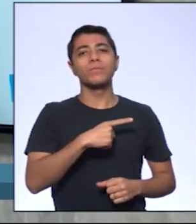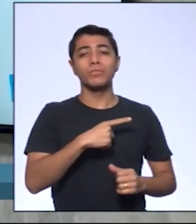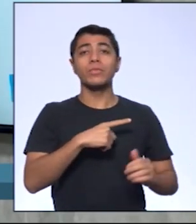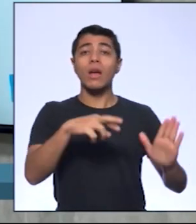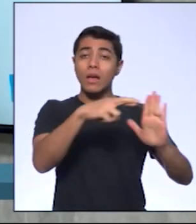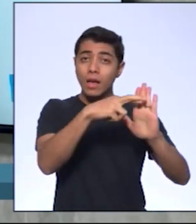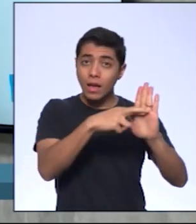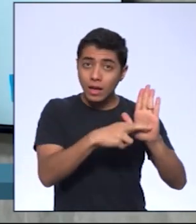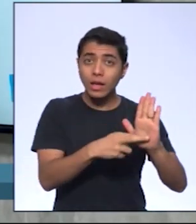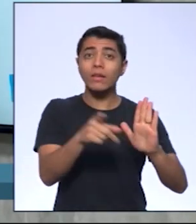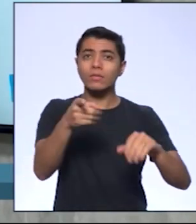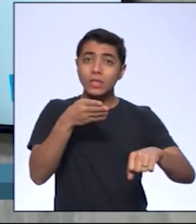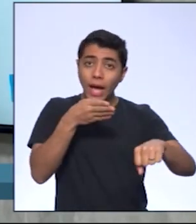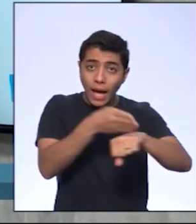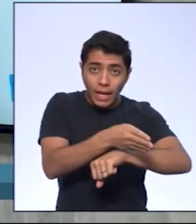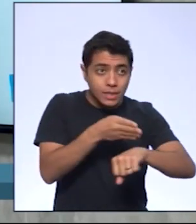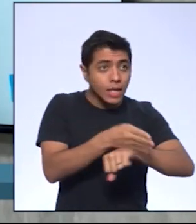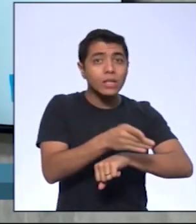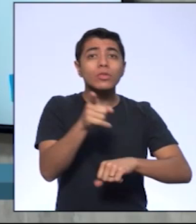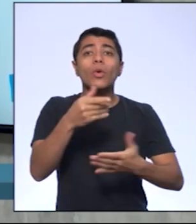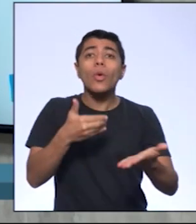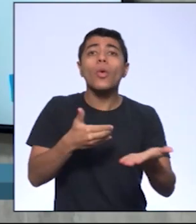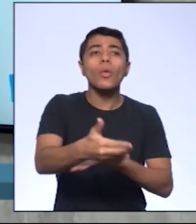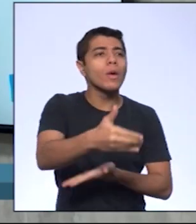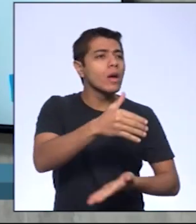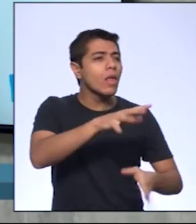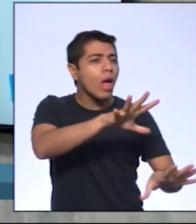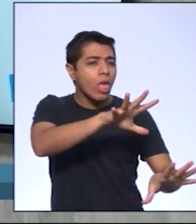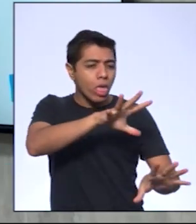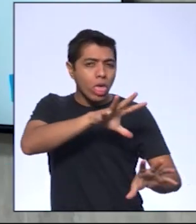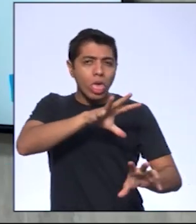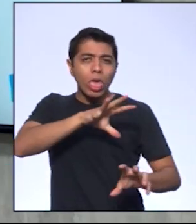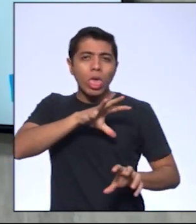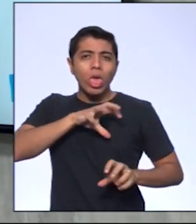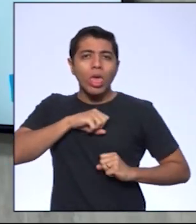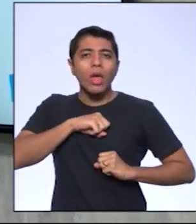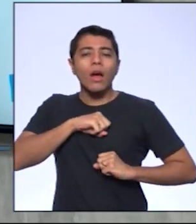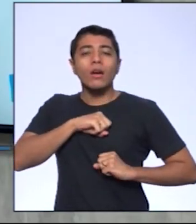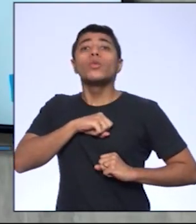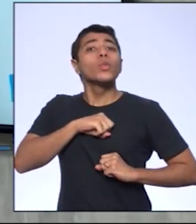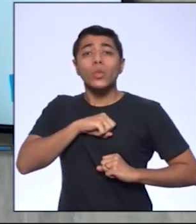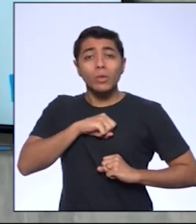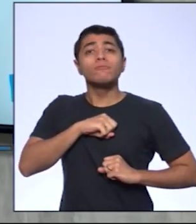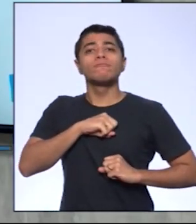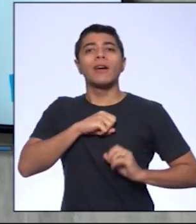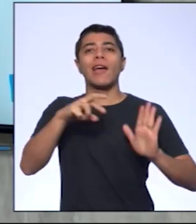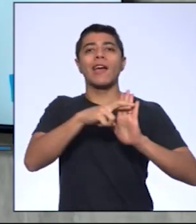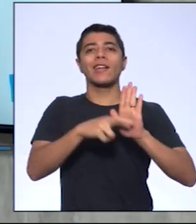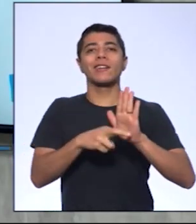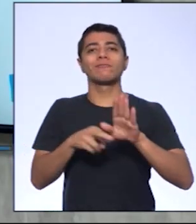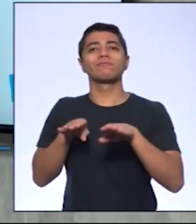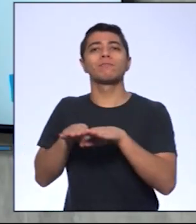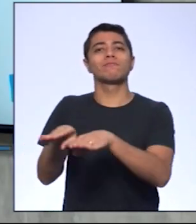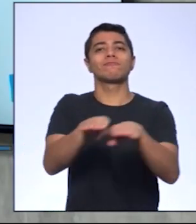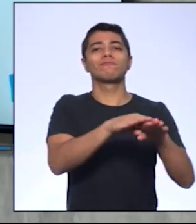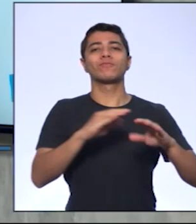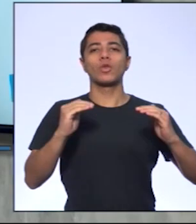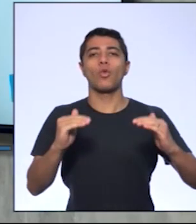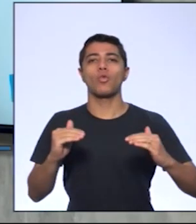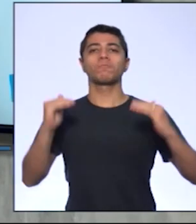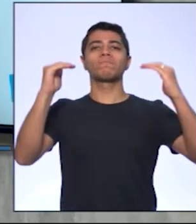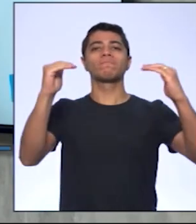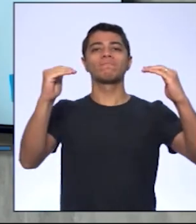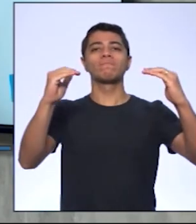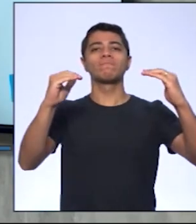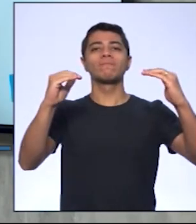gerar a internalização da norma culta. Quando eu não estou na escola, eu uso uma